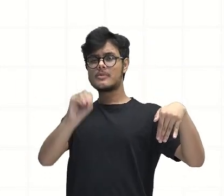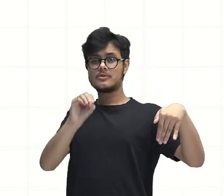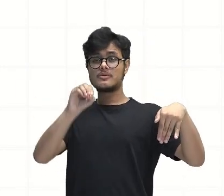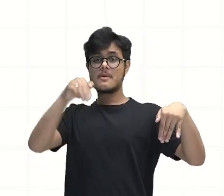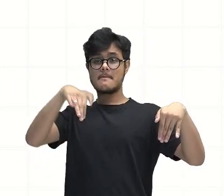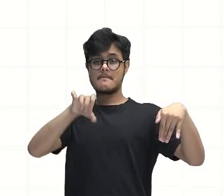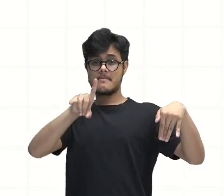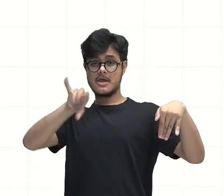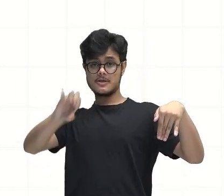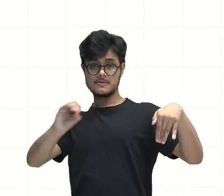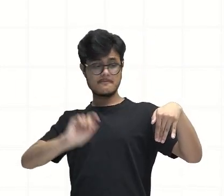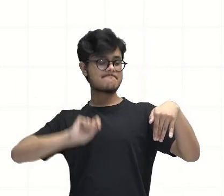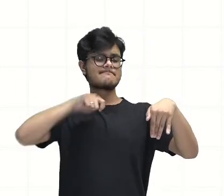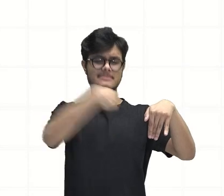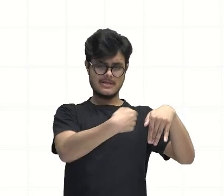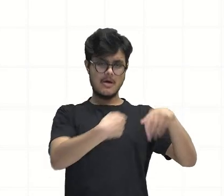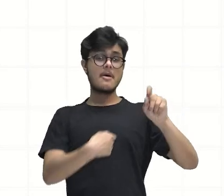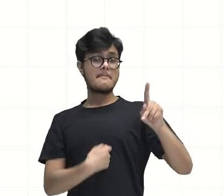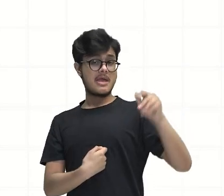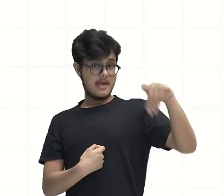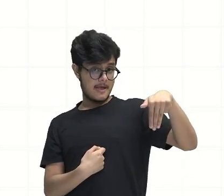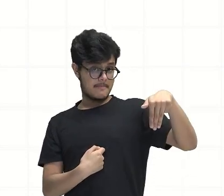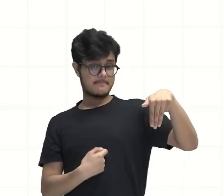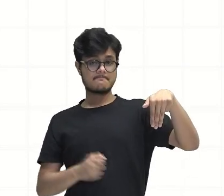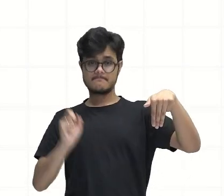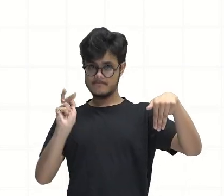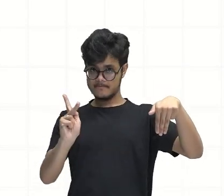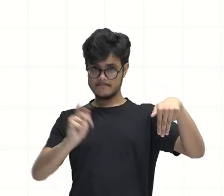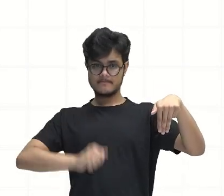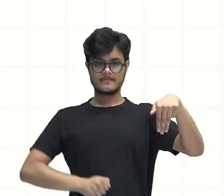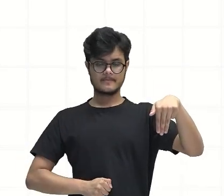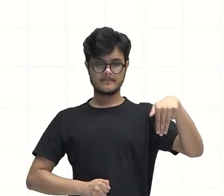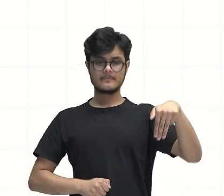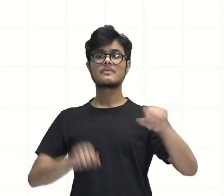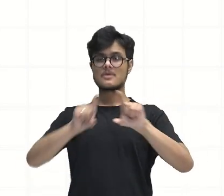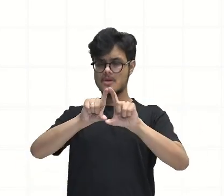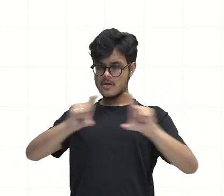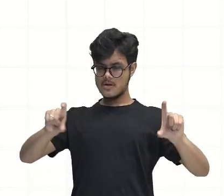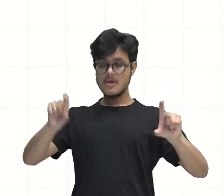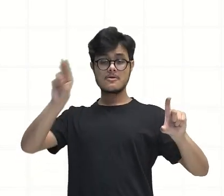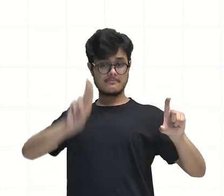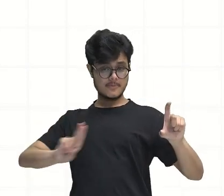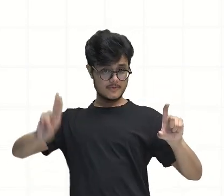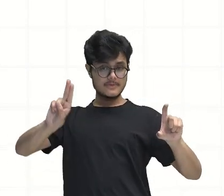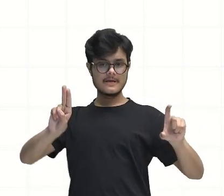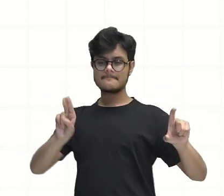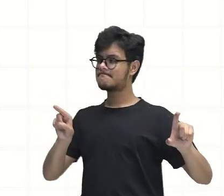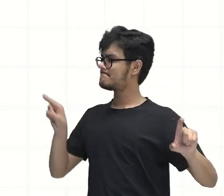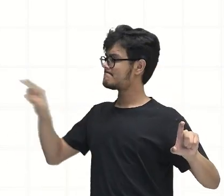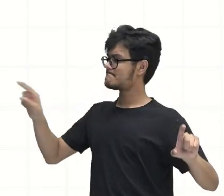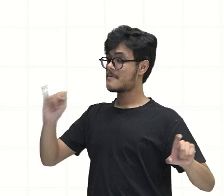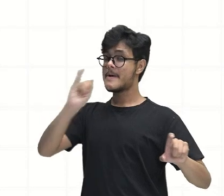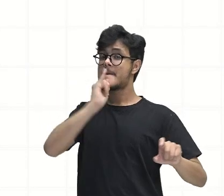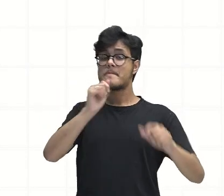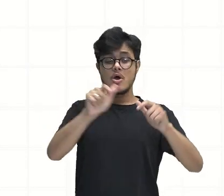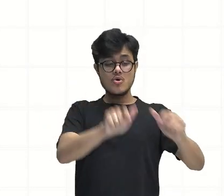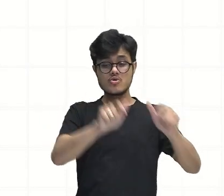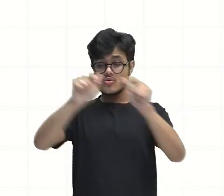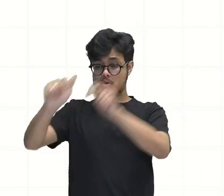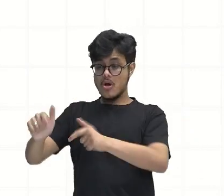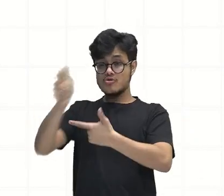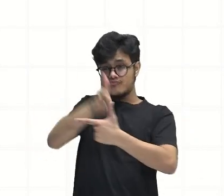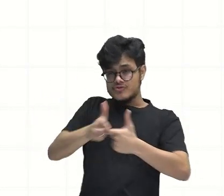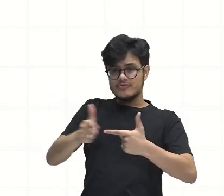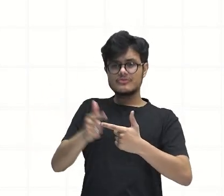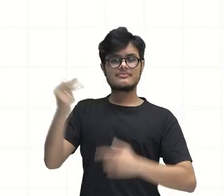segmento? Para determinar o ponto médio, basta calcular a média das coordenadas. Então, eu